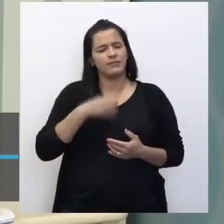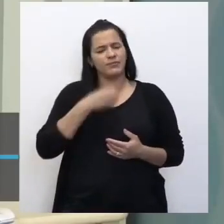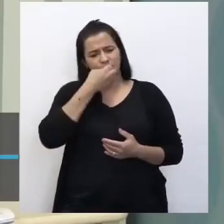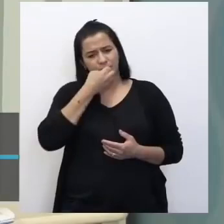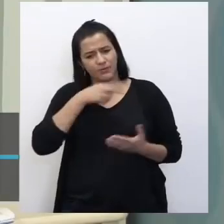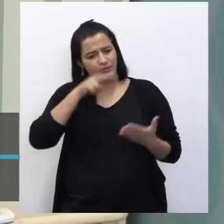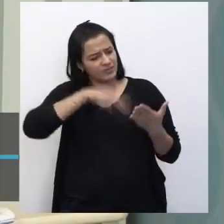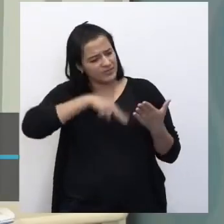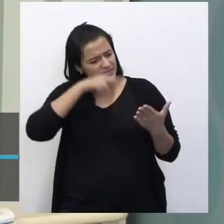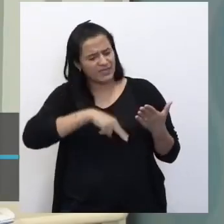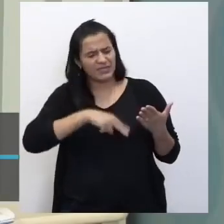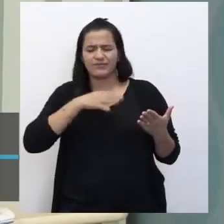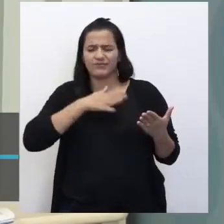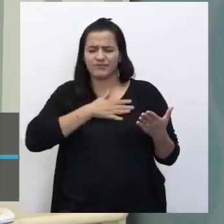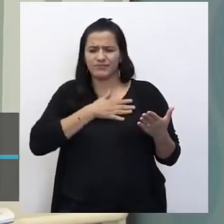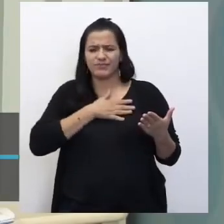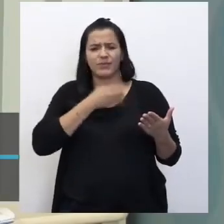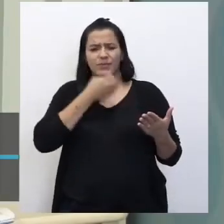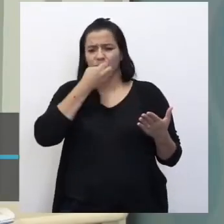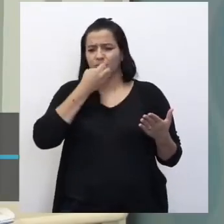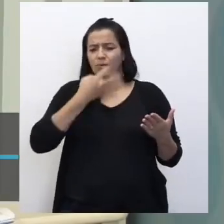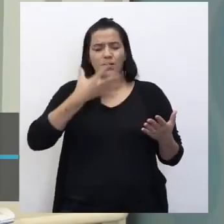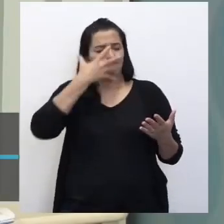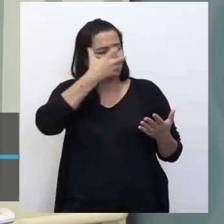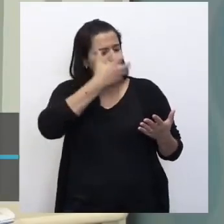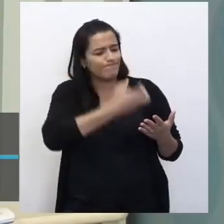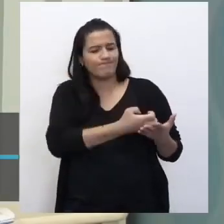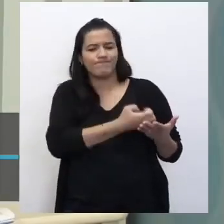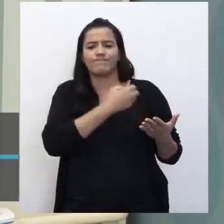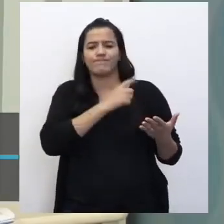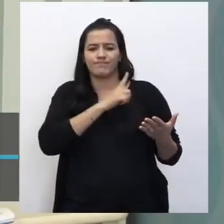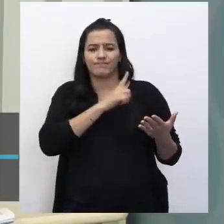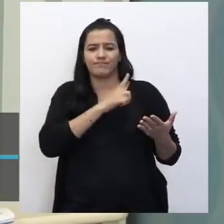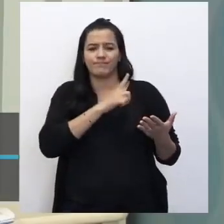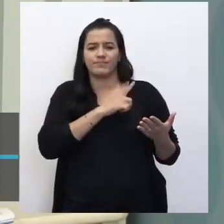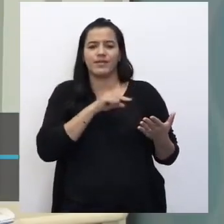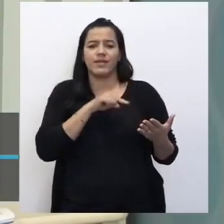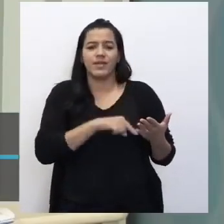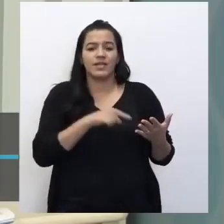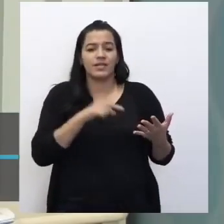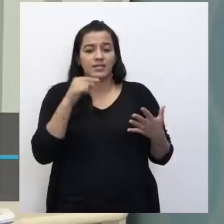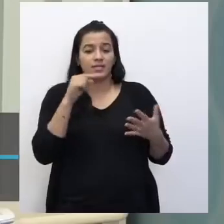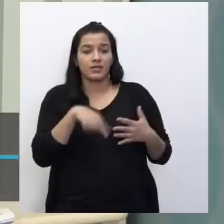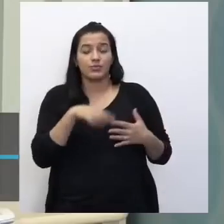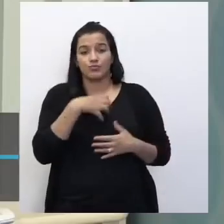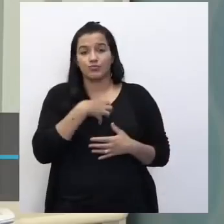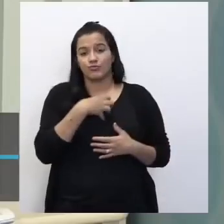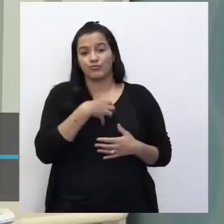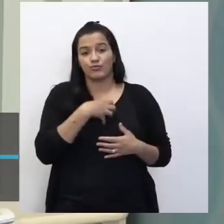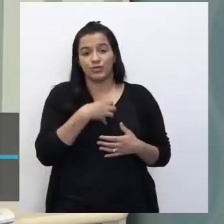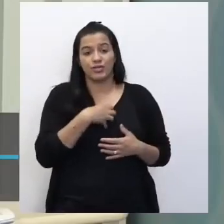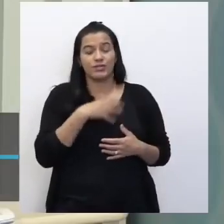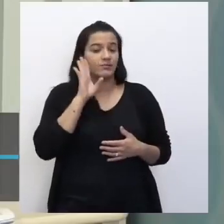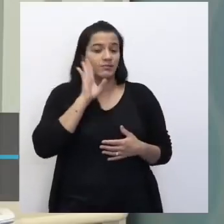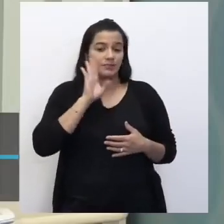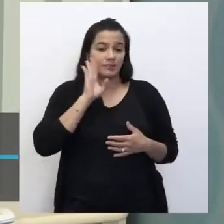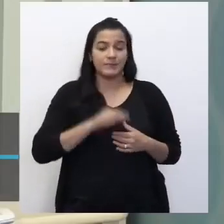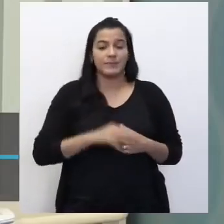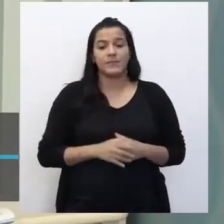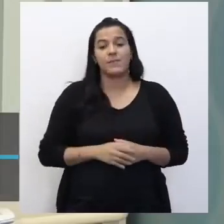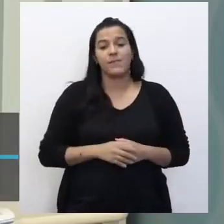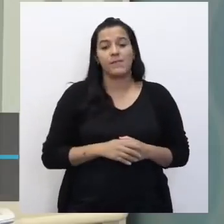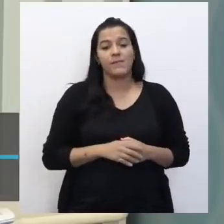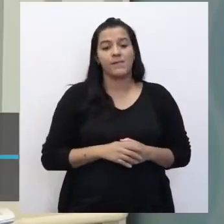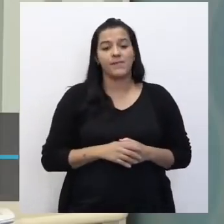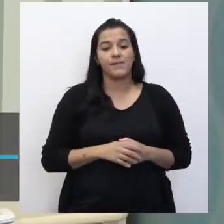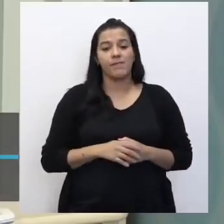nossa literatura brasileira é fascinante, gente. A Eugênia tem uma peculiaridade. O Brás Cubas chama